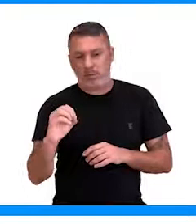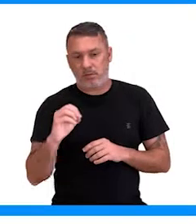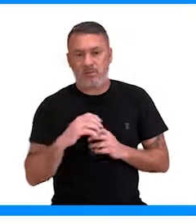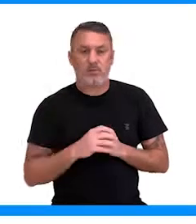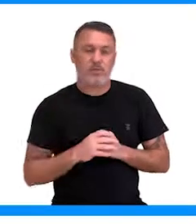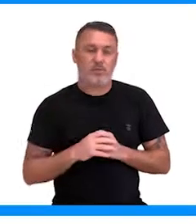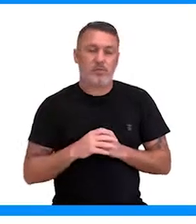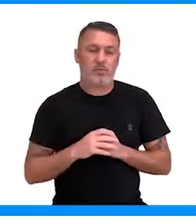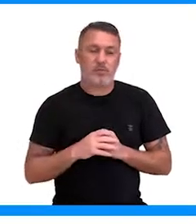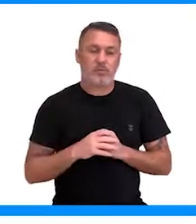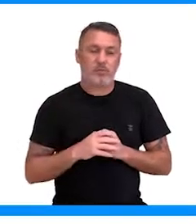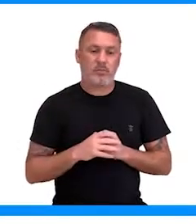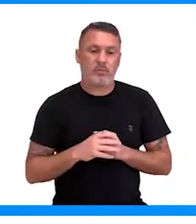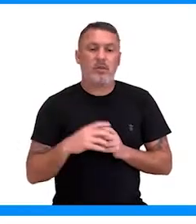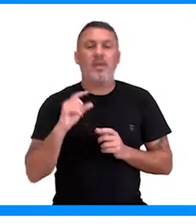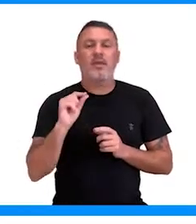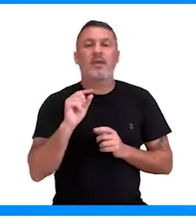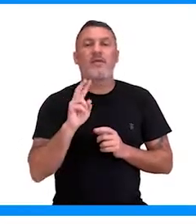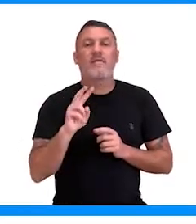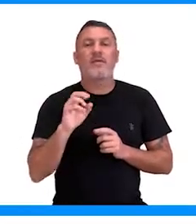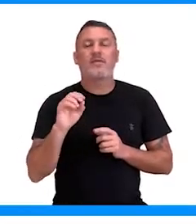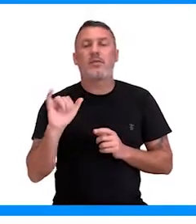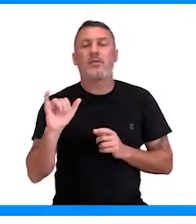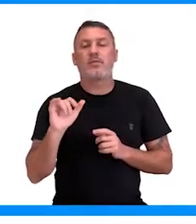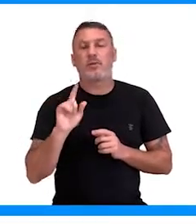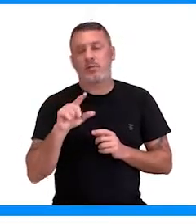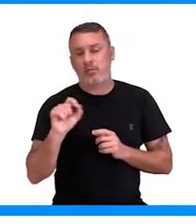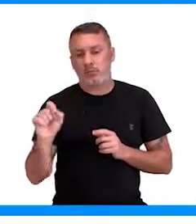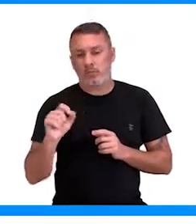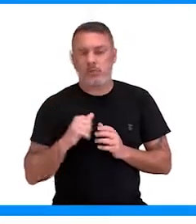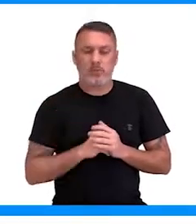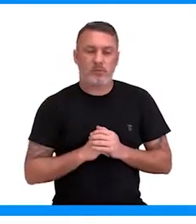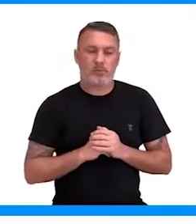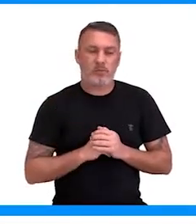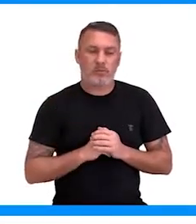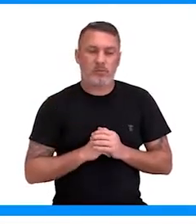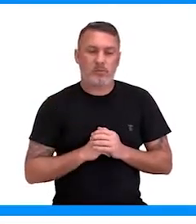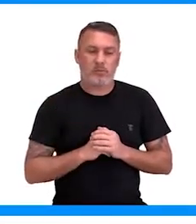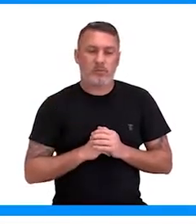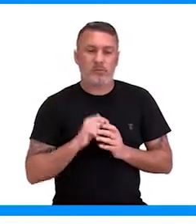S0. Quem é o V0y? 100.